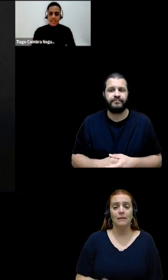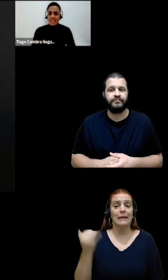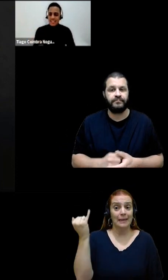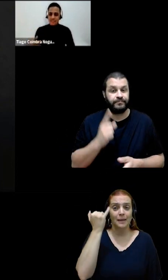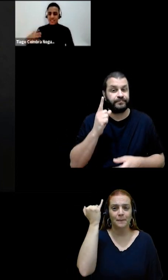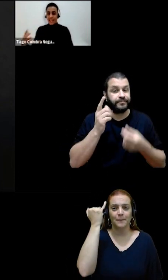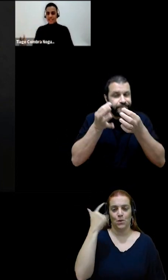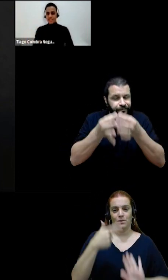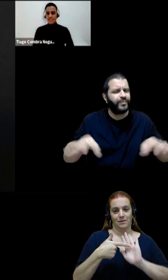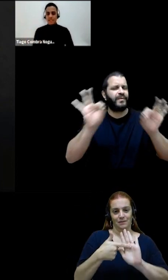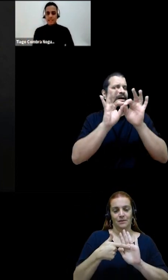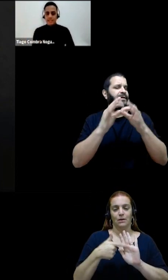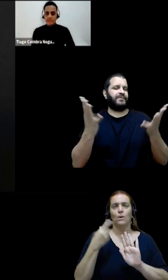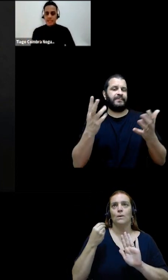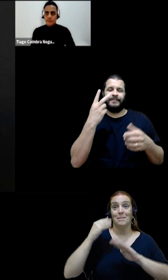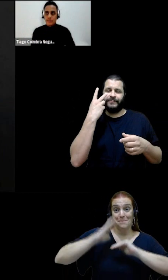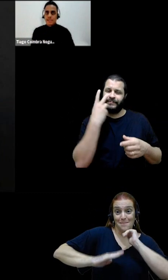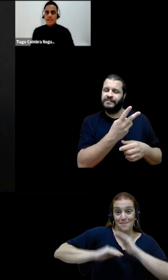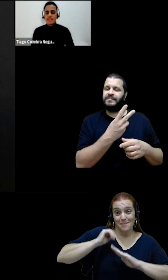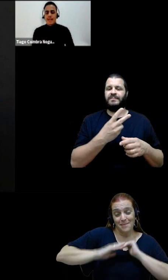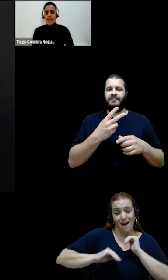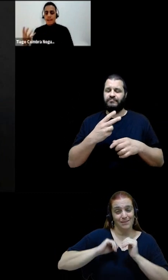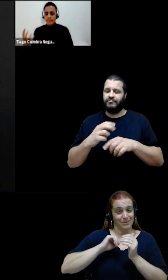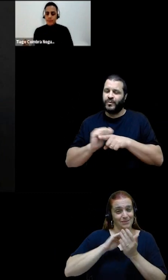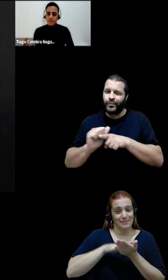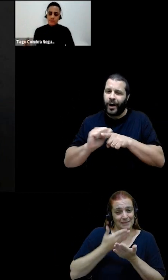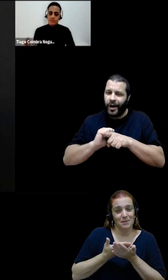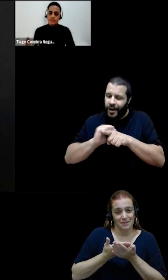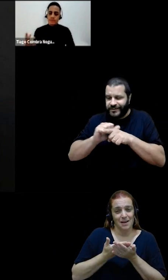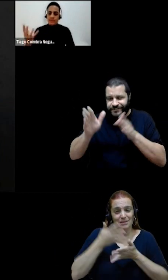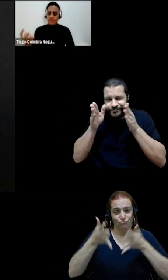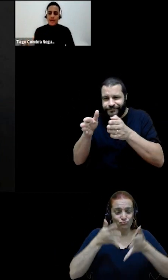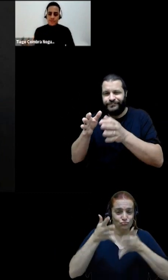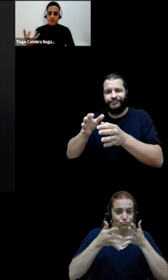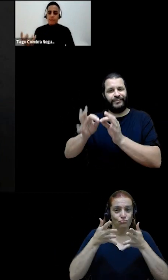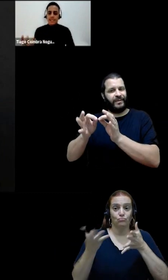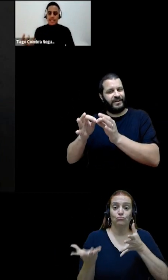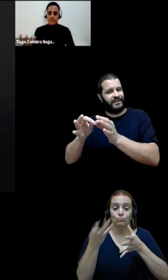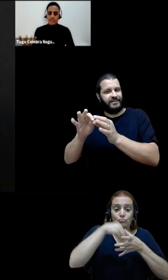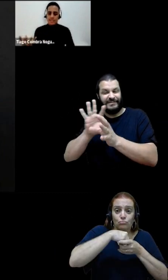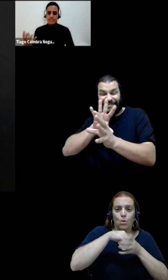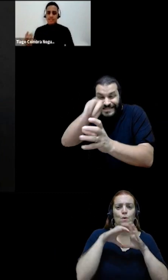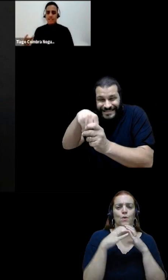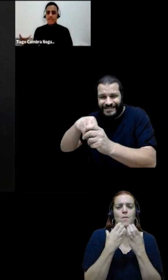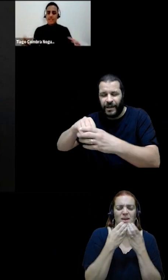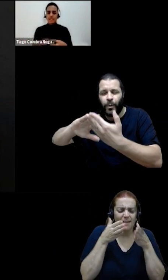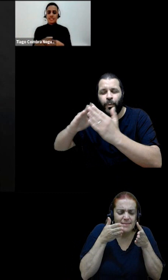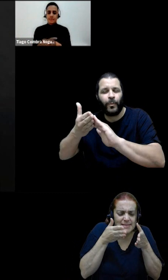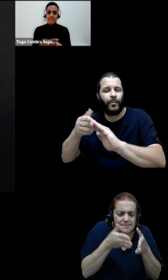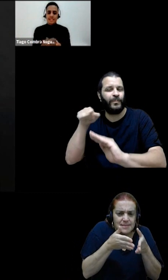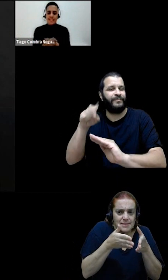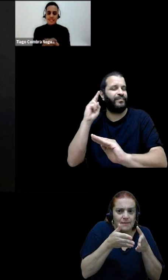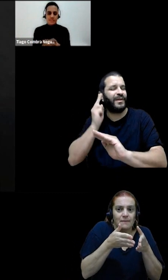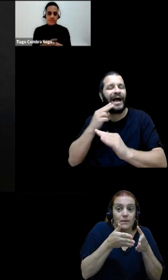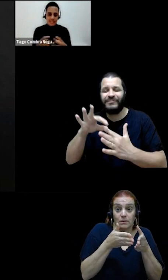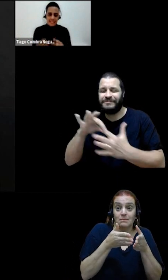Importante destacar que a atividade de interpretação de línguas de sinais faz parte de uma comunidade muito específica, então